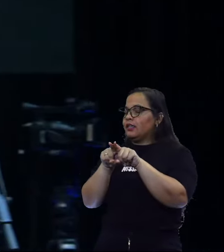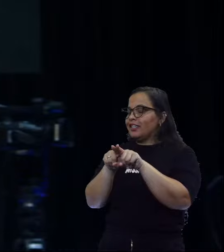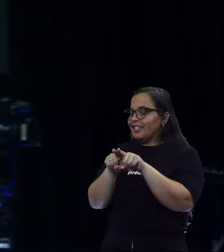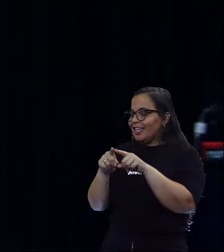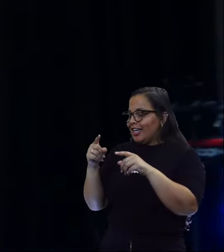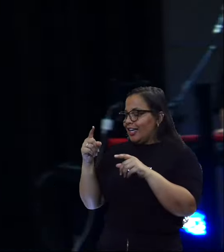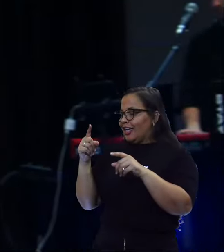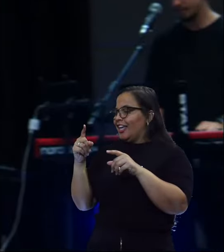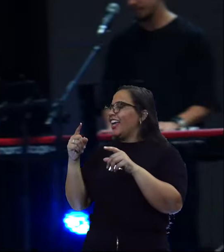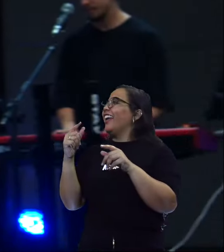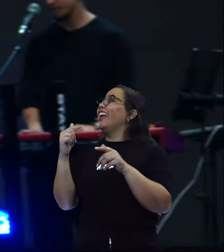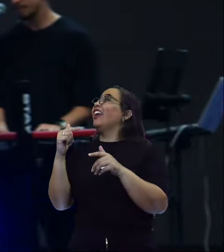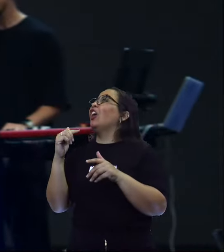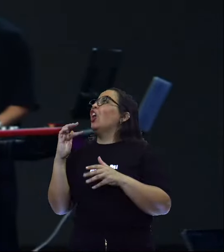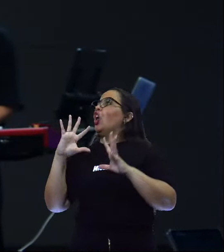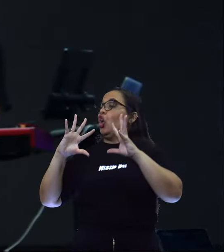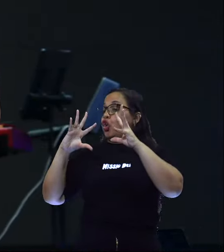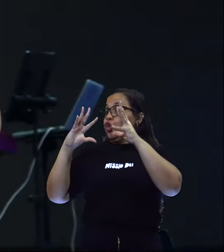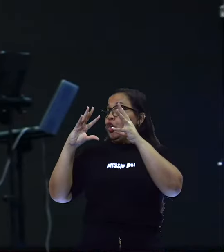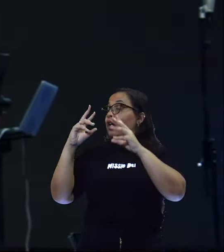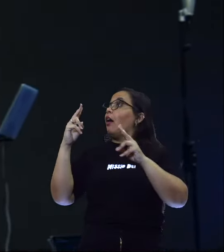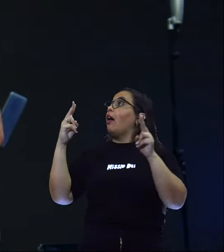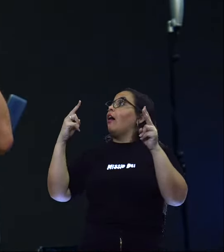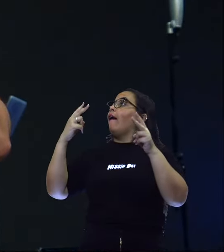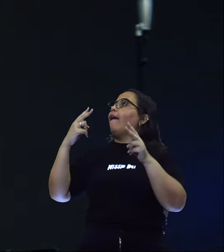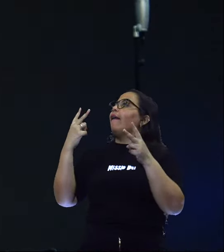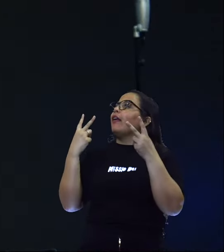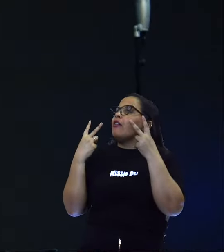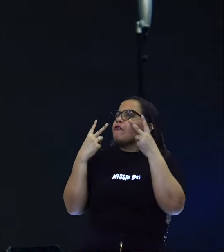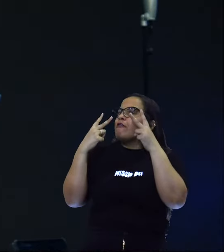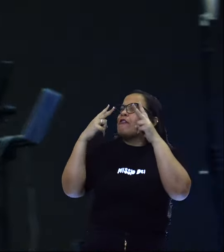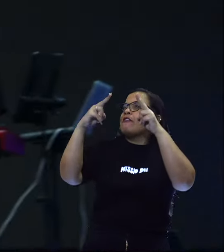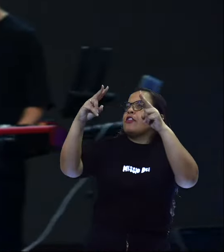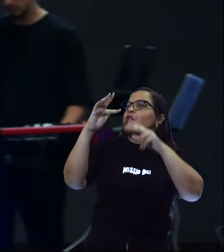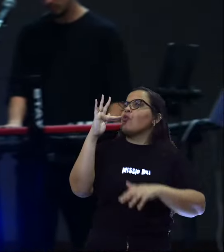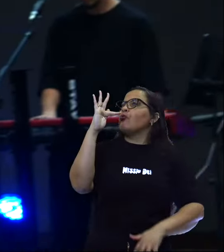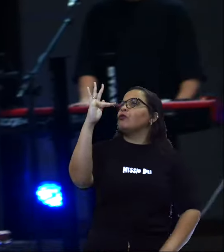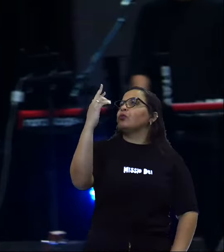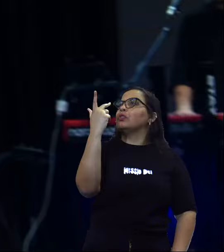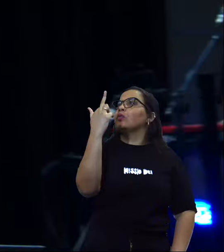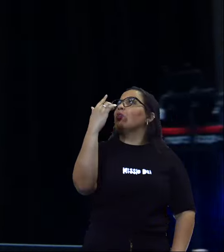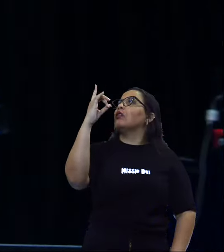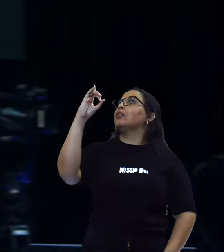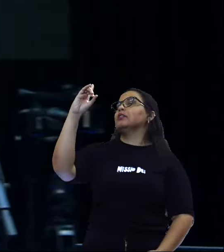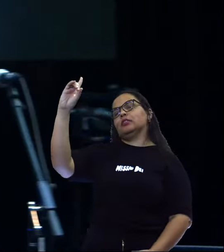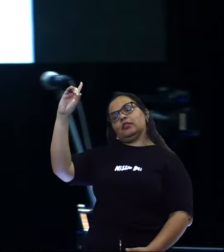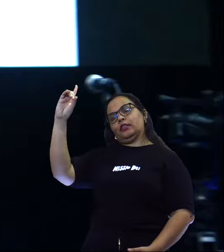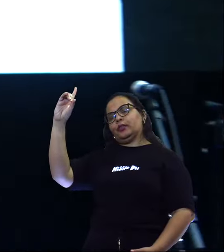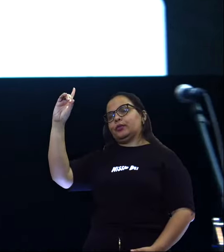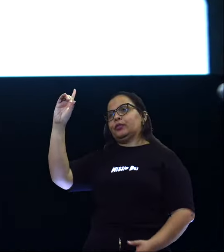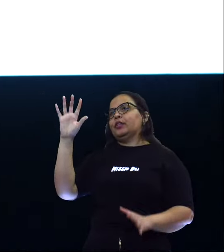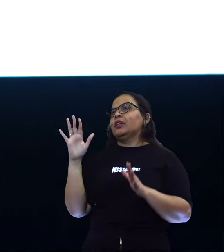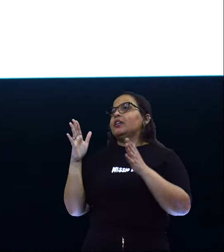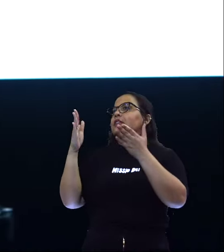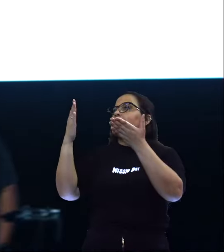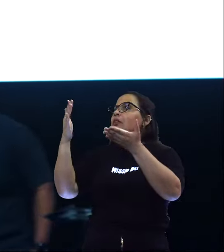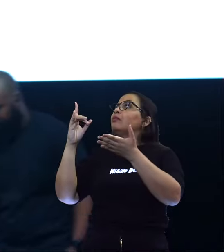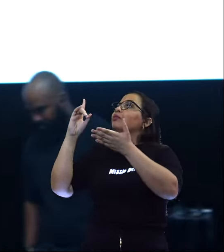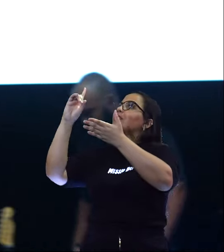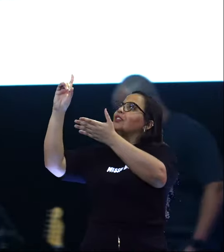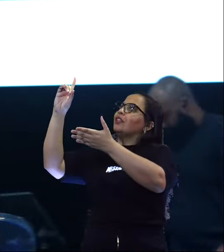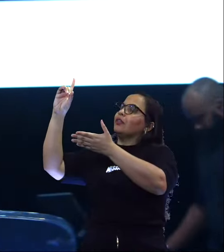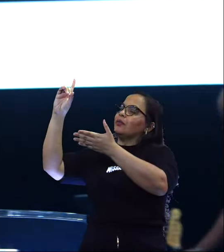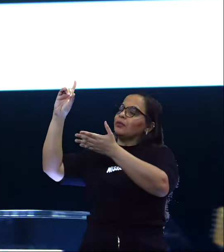até aqui, que continuam nos impulsionando e nos sustentando, para que um dia nós possamos sustentar a próxima geração também. Isso tem a ver com